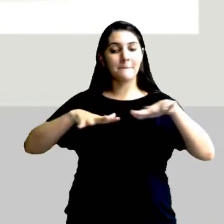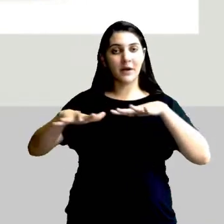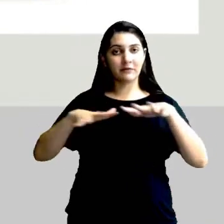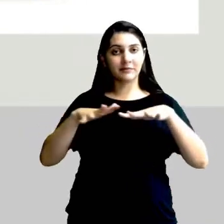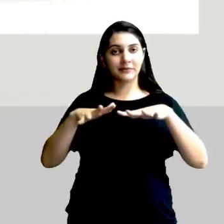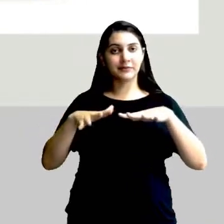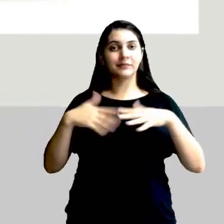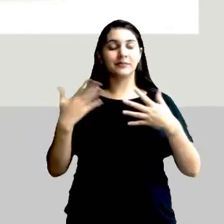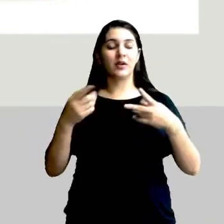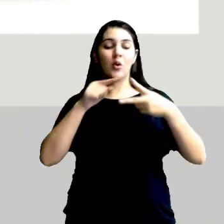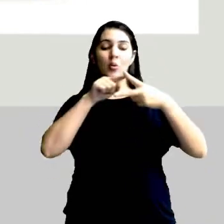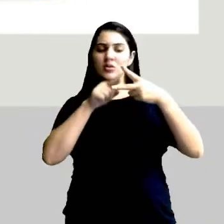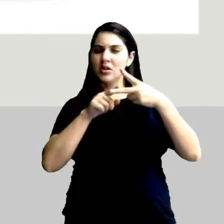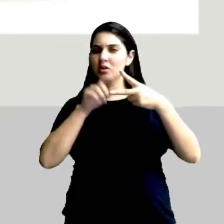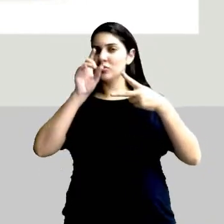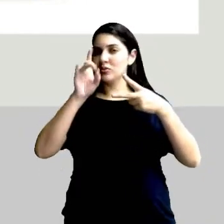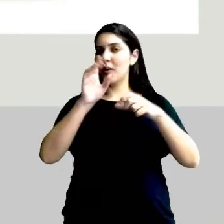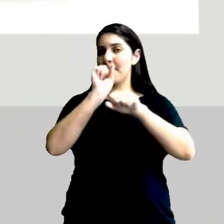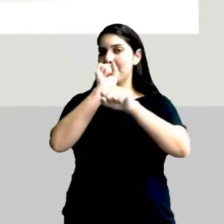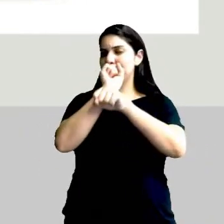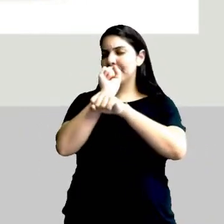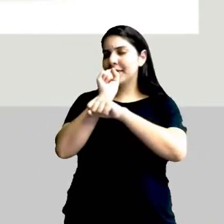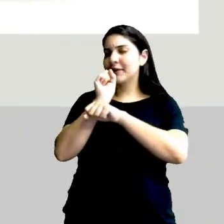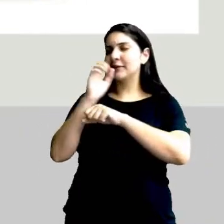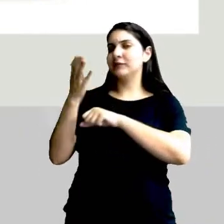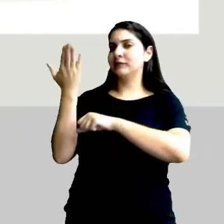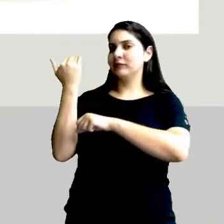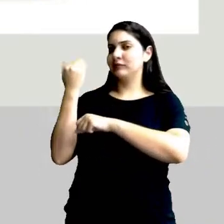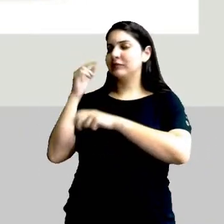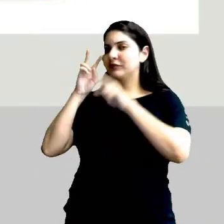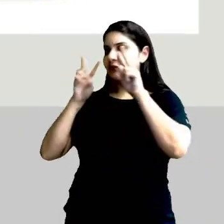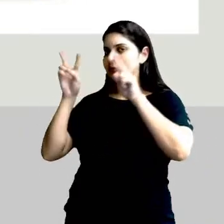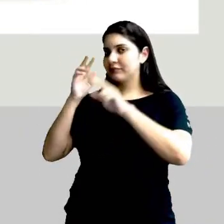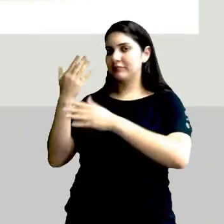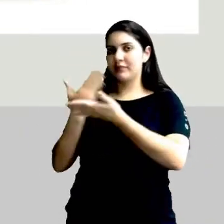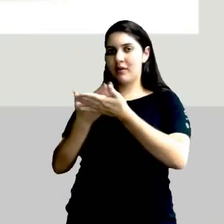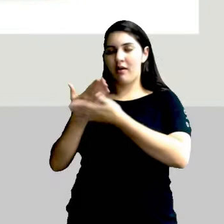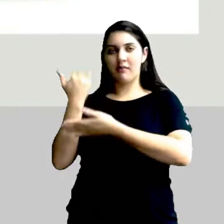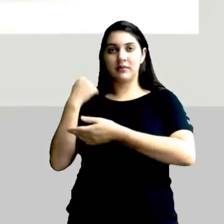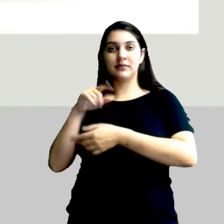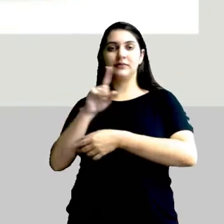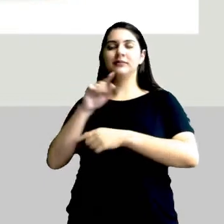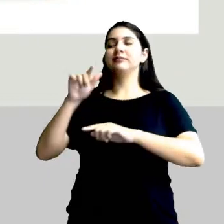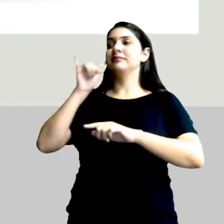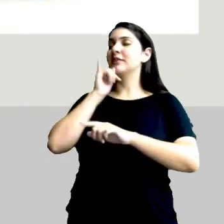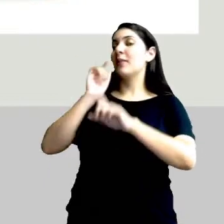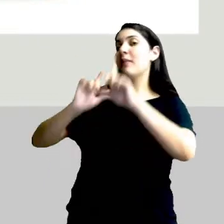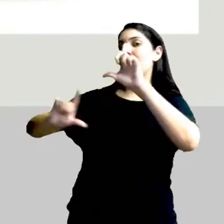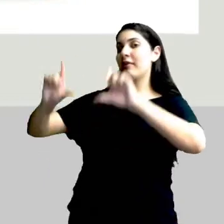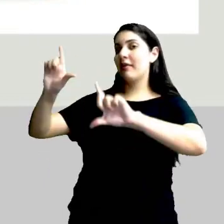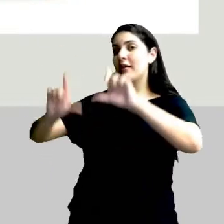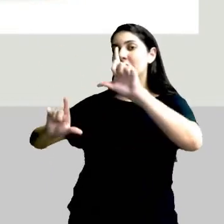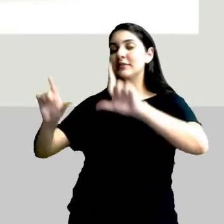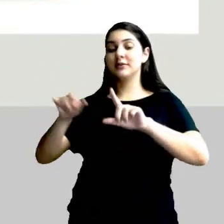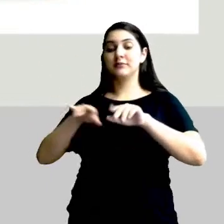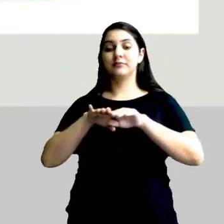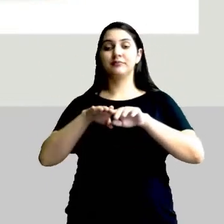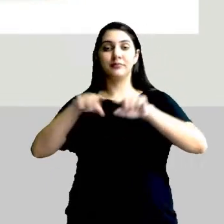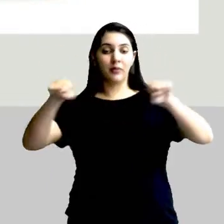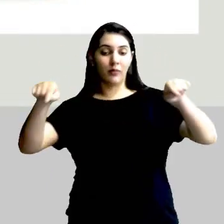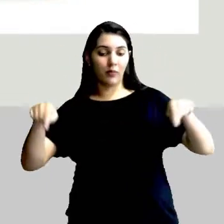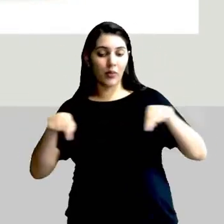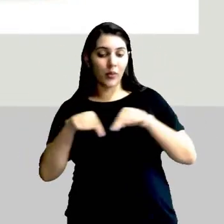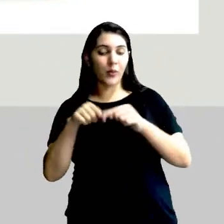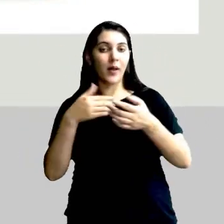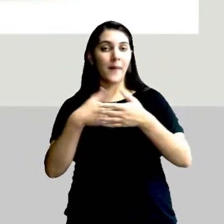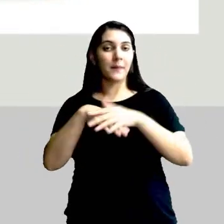Os ângulos, eles não estão só parados, como a gente observou nas aulas passadas, lá na televisão, na rack, no campo